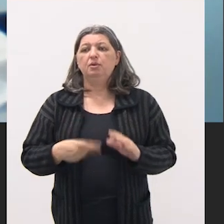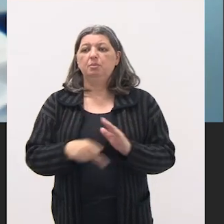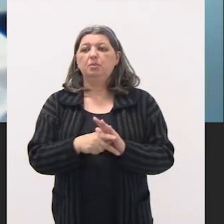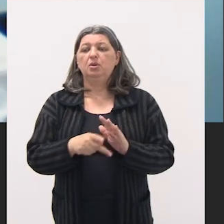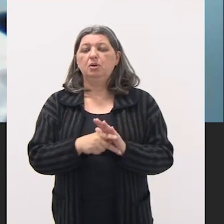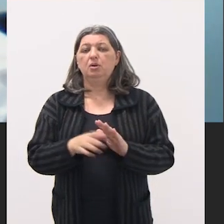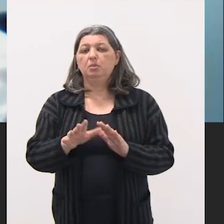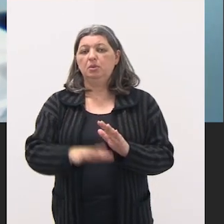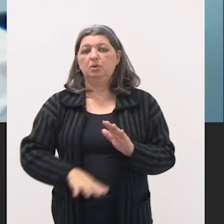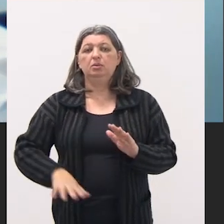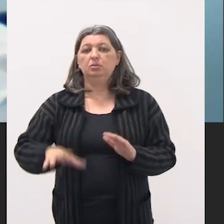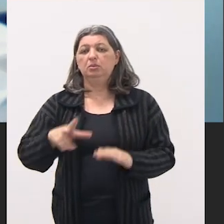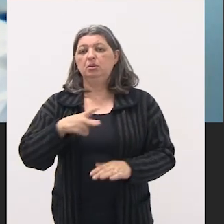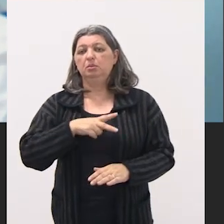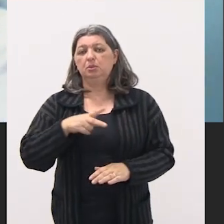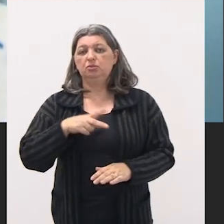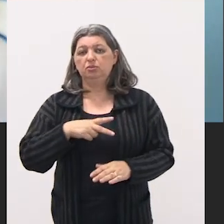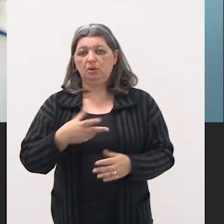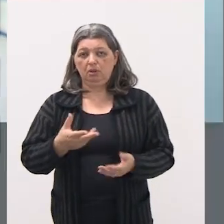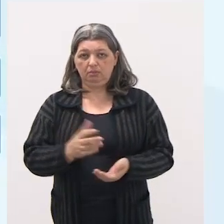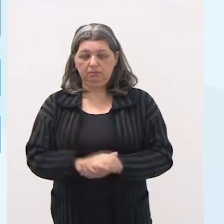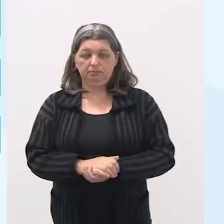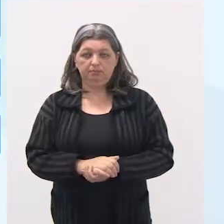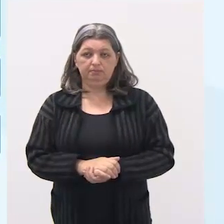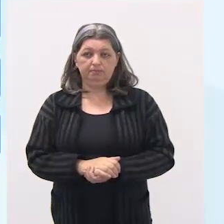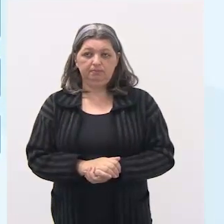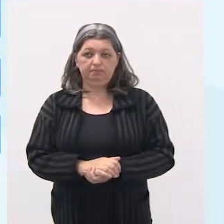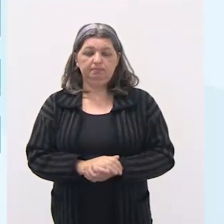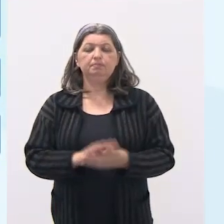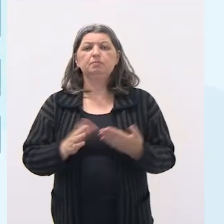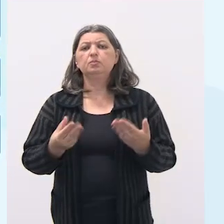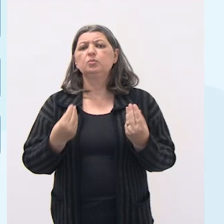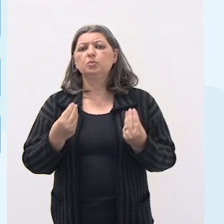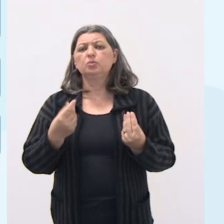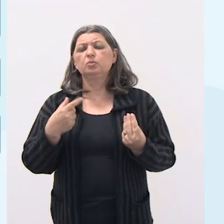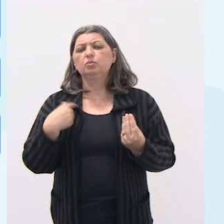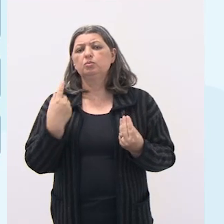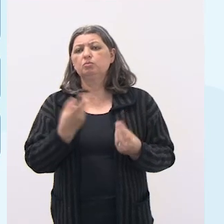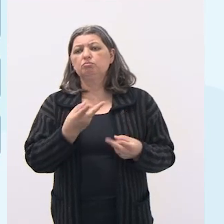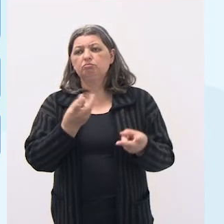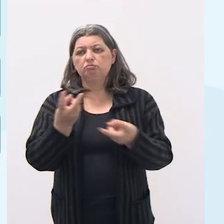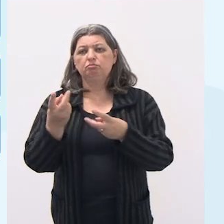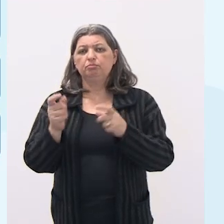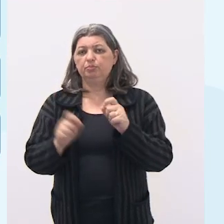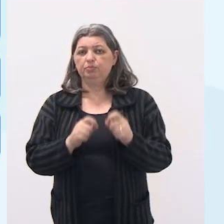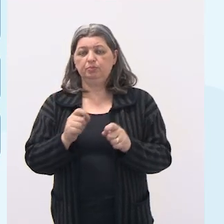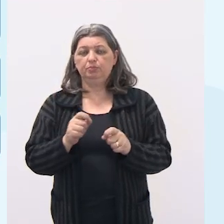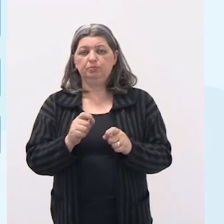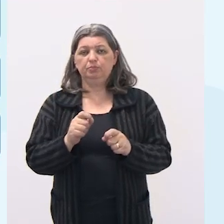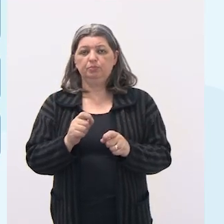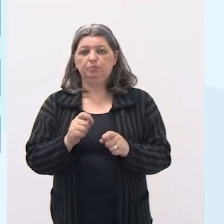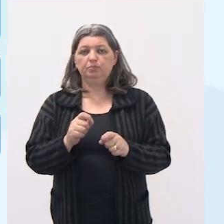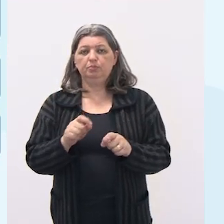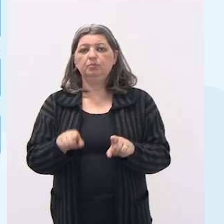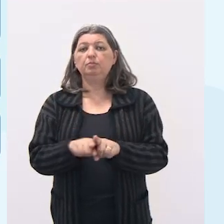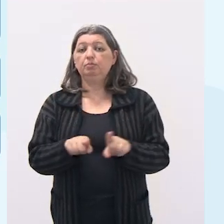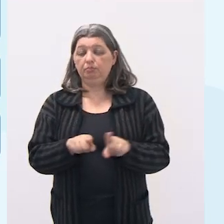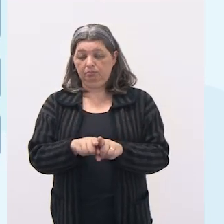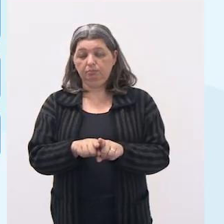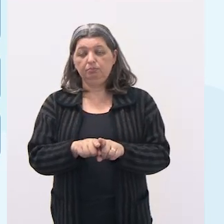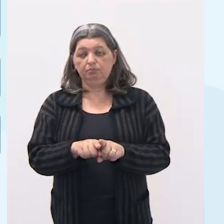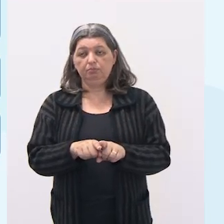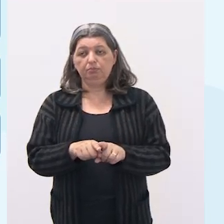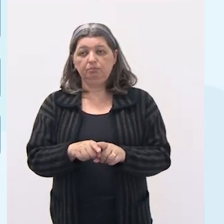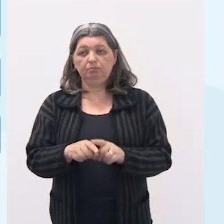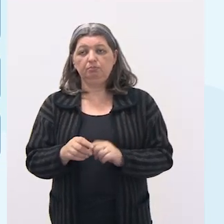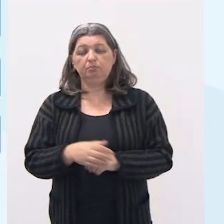espaço privado? E quando nós olhamos também esses indicadores,